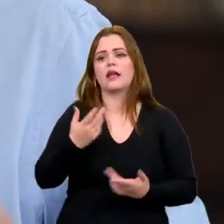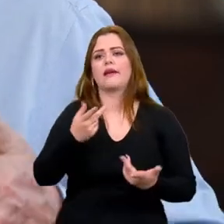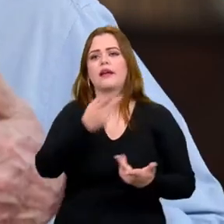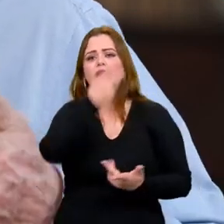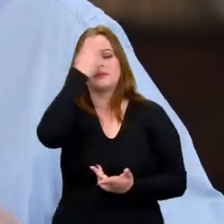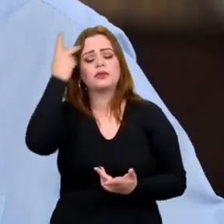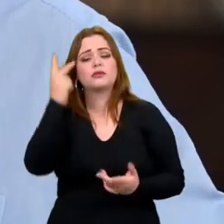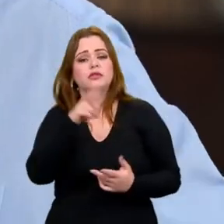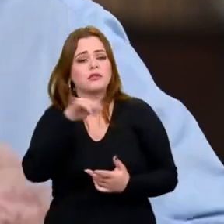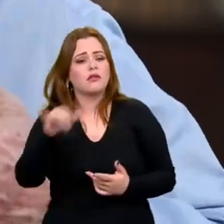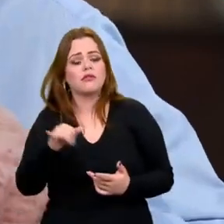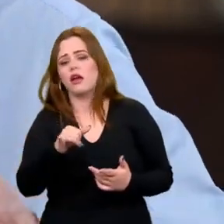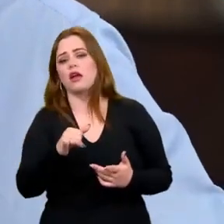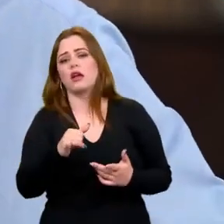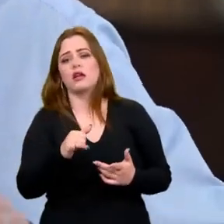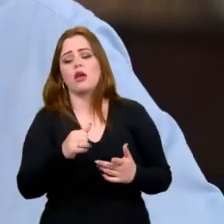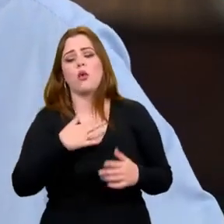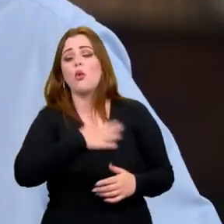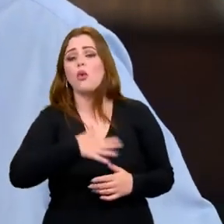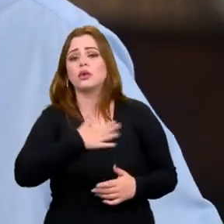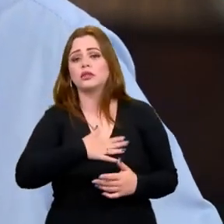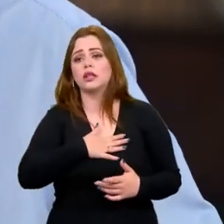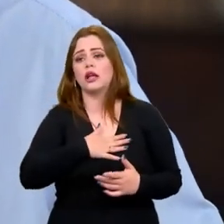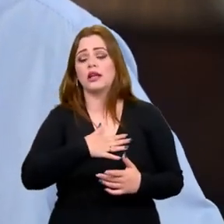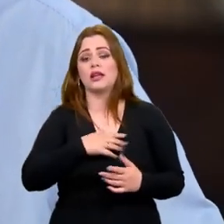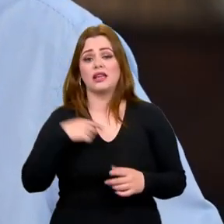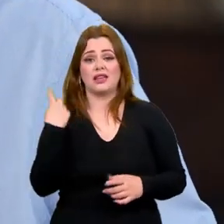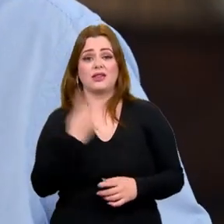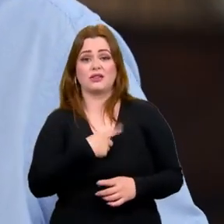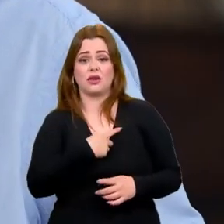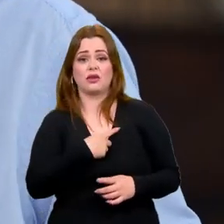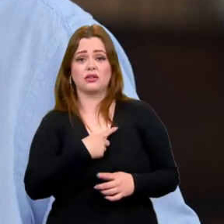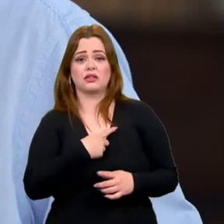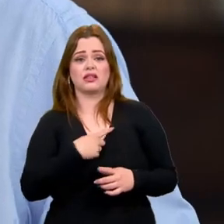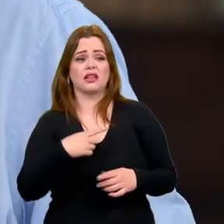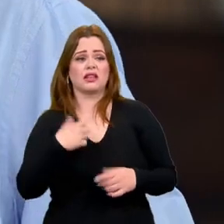nós precisamos derrotar o ódio